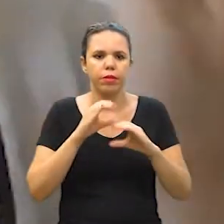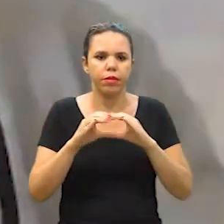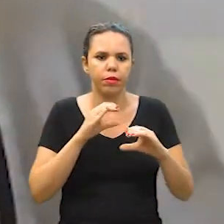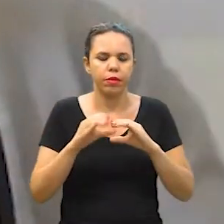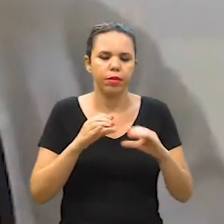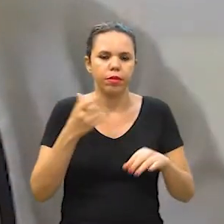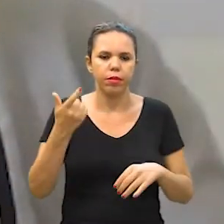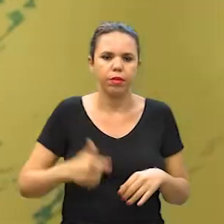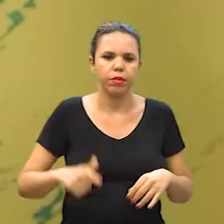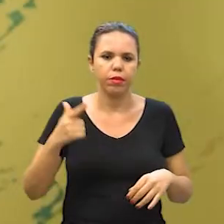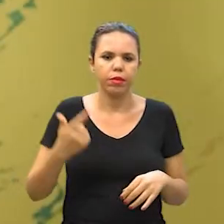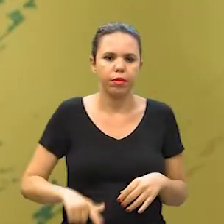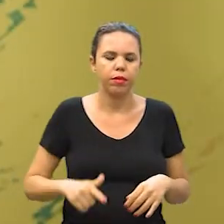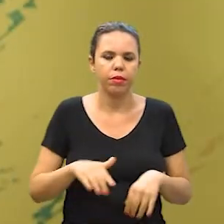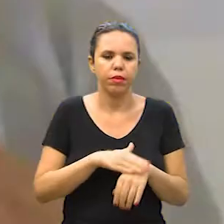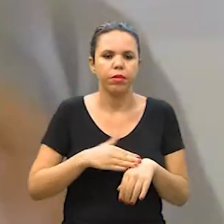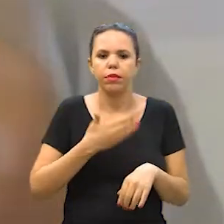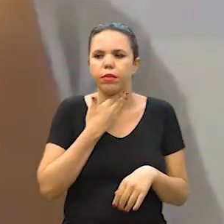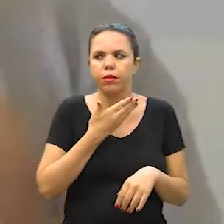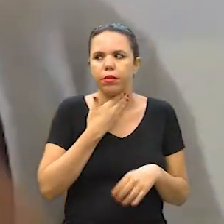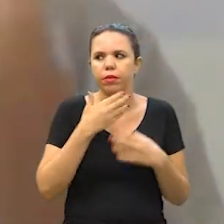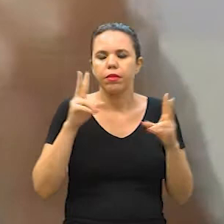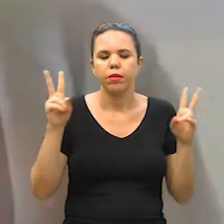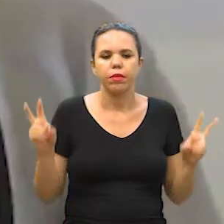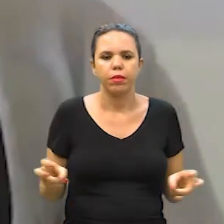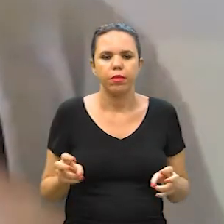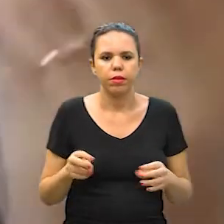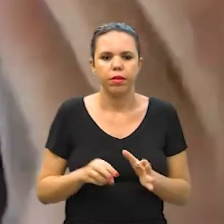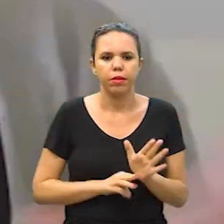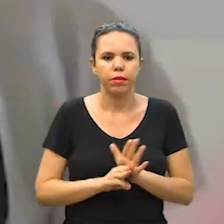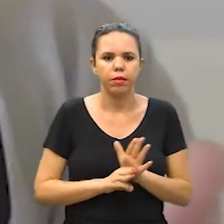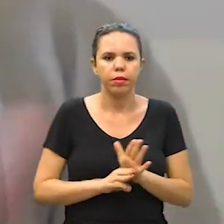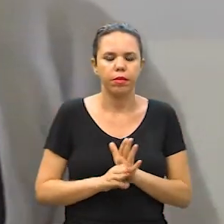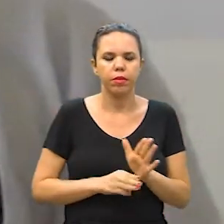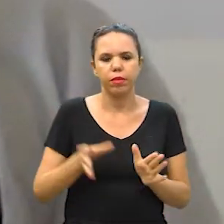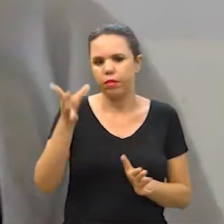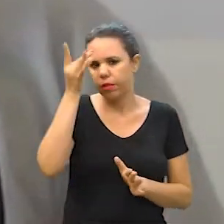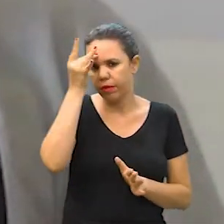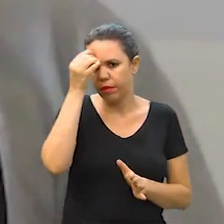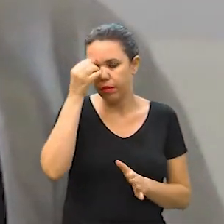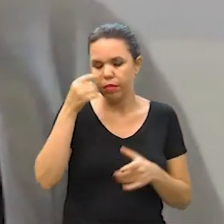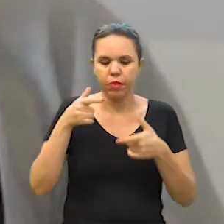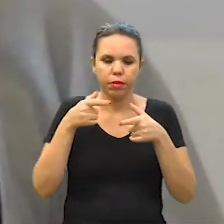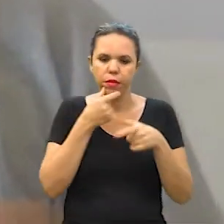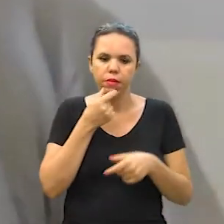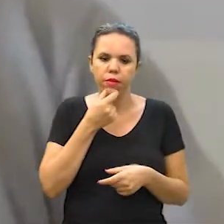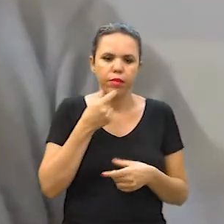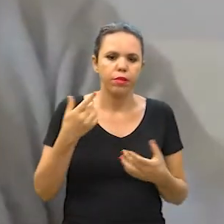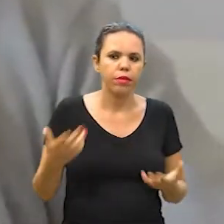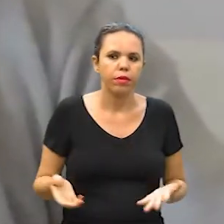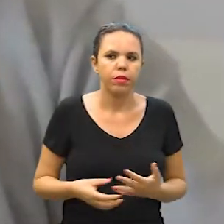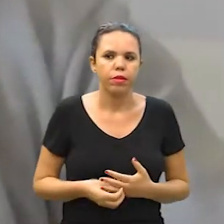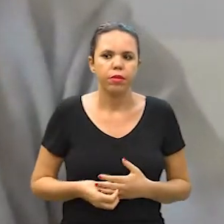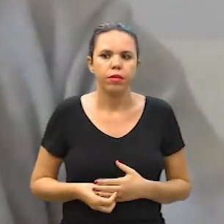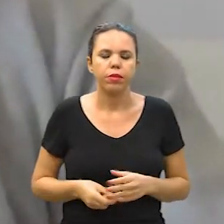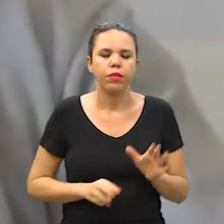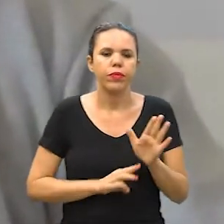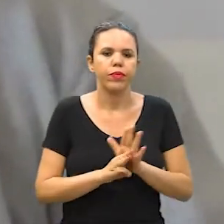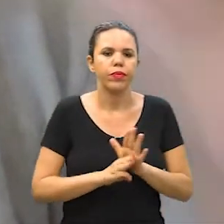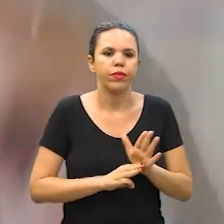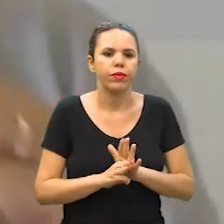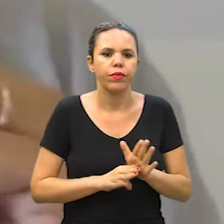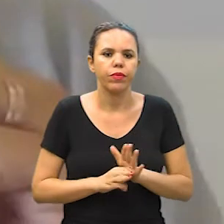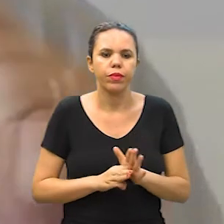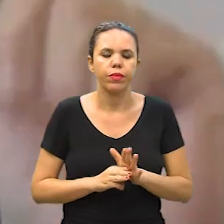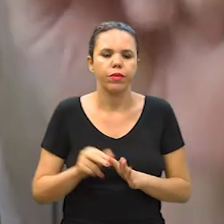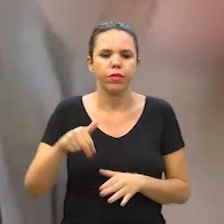por repetição. Conversando. Esse é o melhor método para aprendermos inglês. É a metodologia que